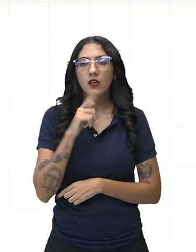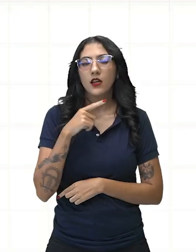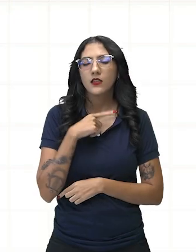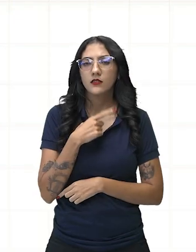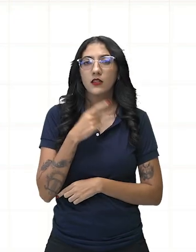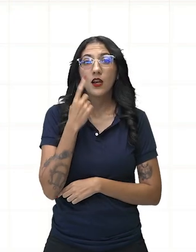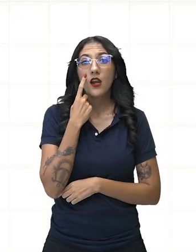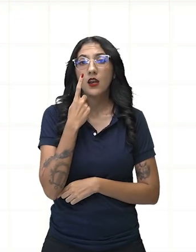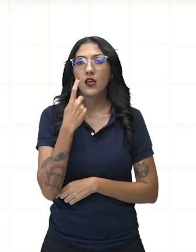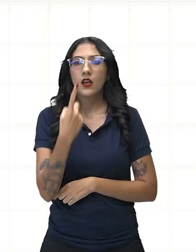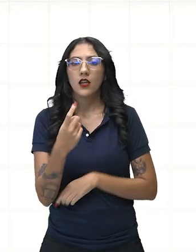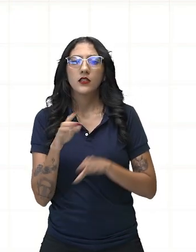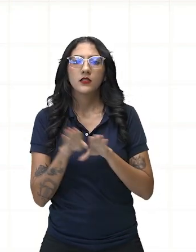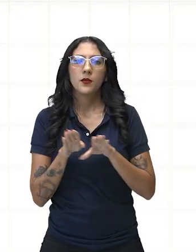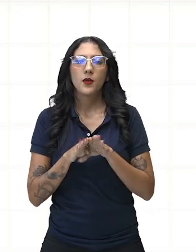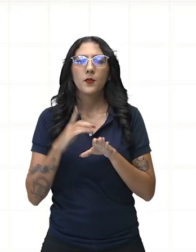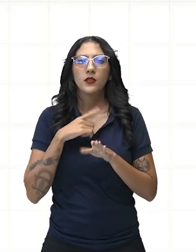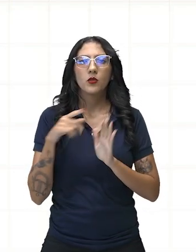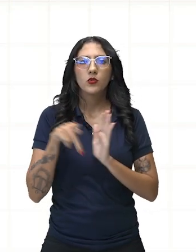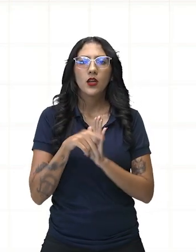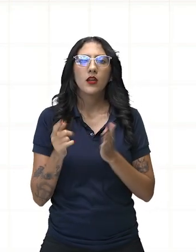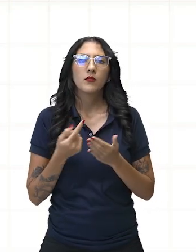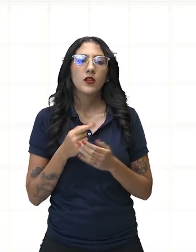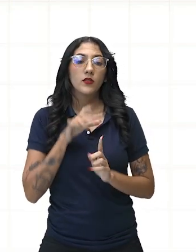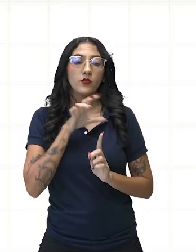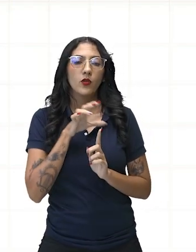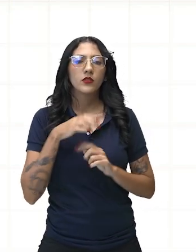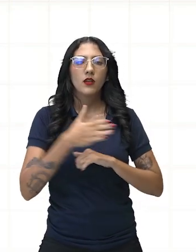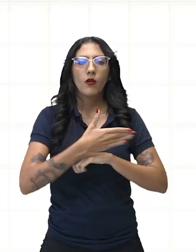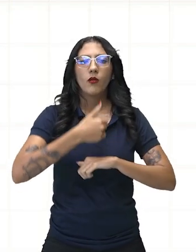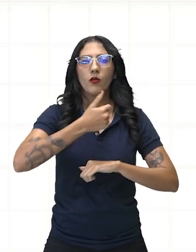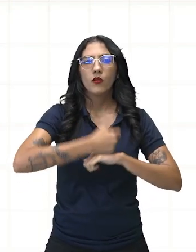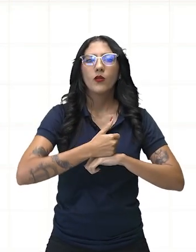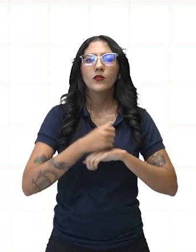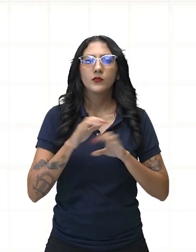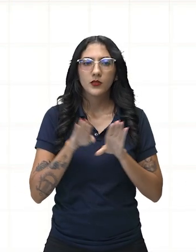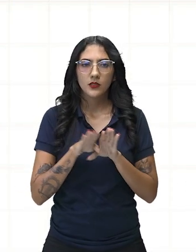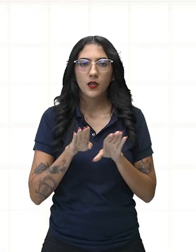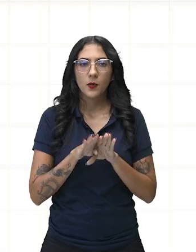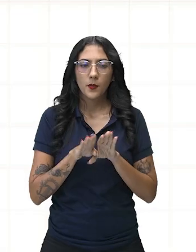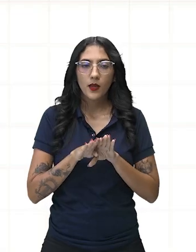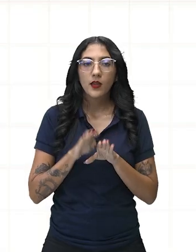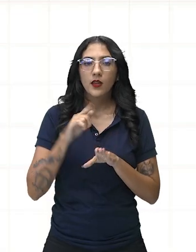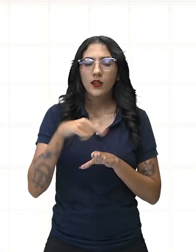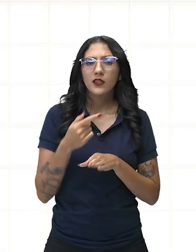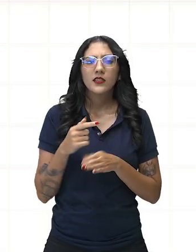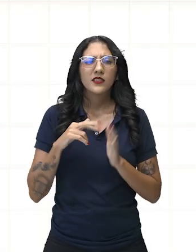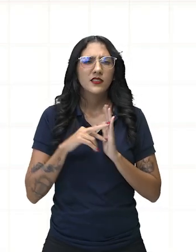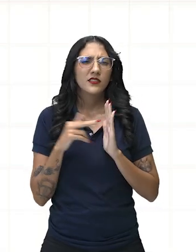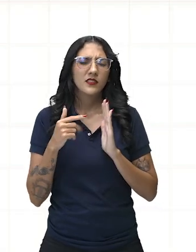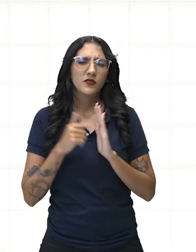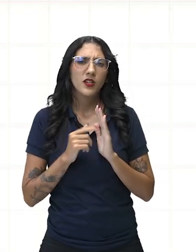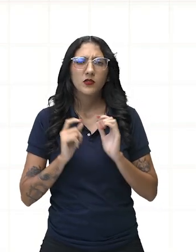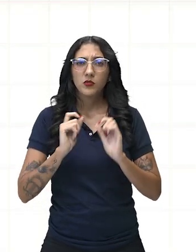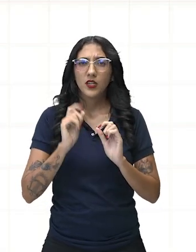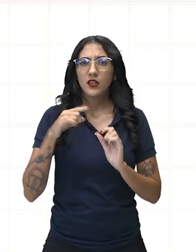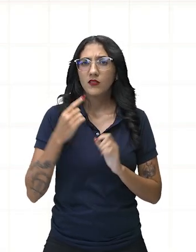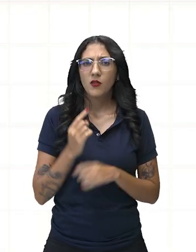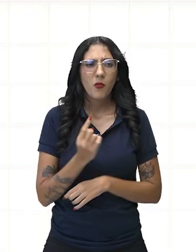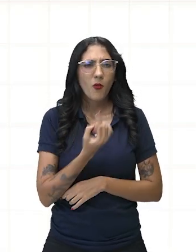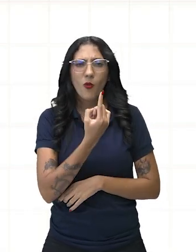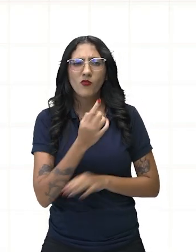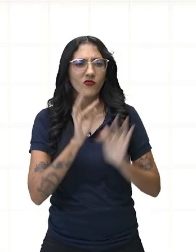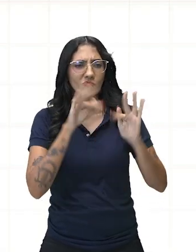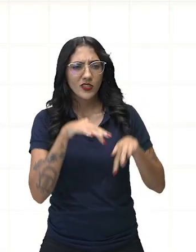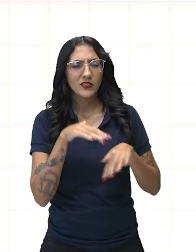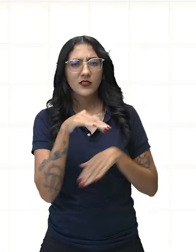os responsáveis por colonizar essa região, que inclusive é denominada de Novíssimo Mundo, porque foi a última fronteira, por